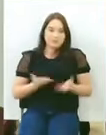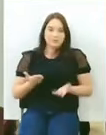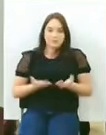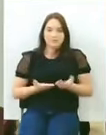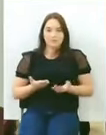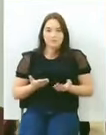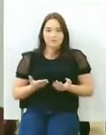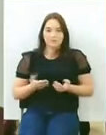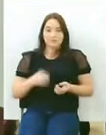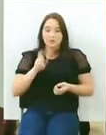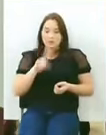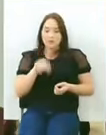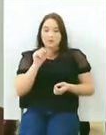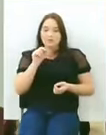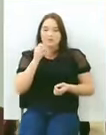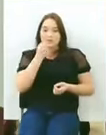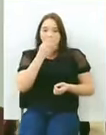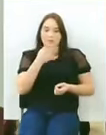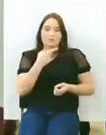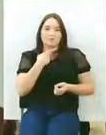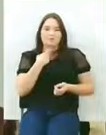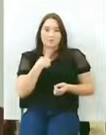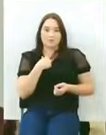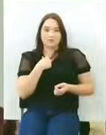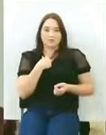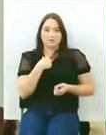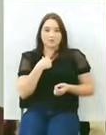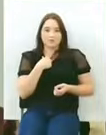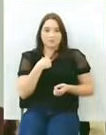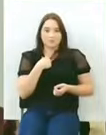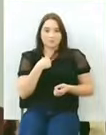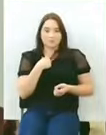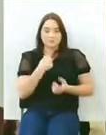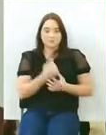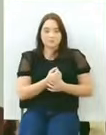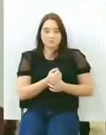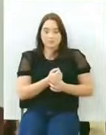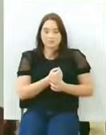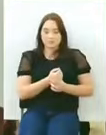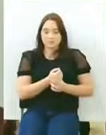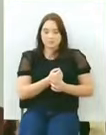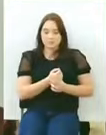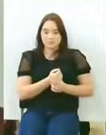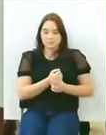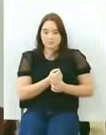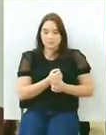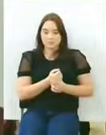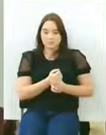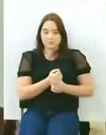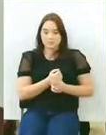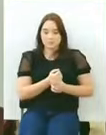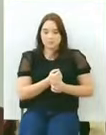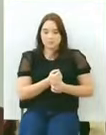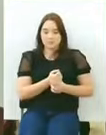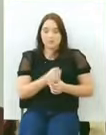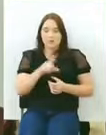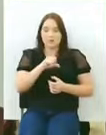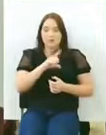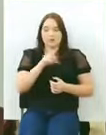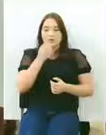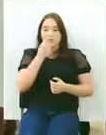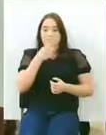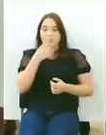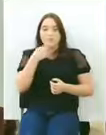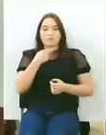servir. Isso é boa vontade, o verdadeiro desejo de servir.